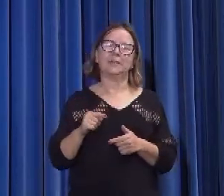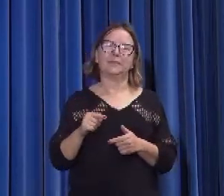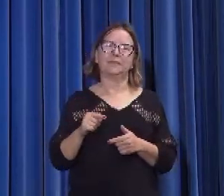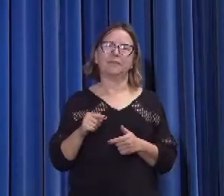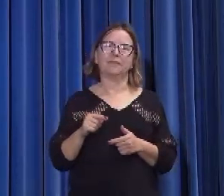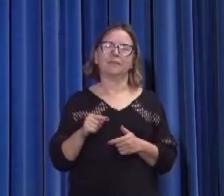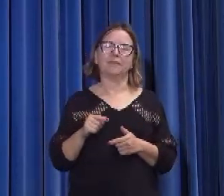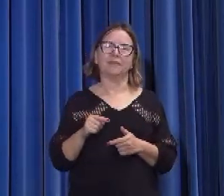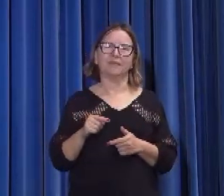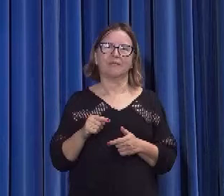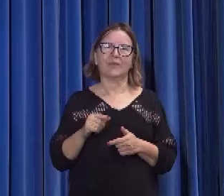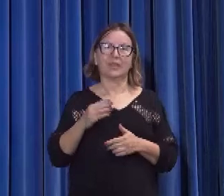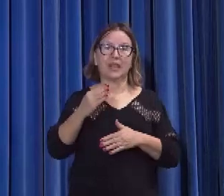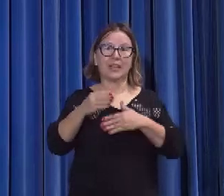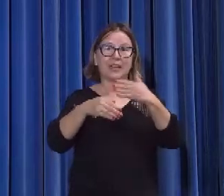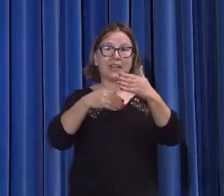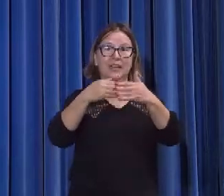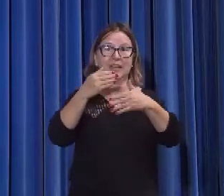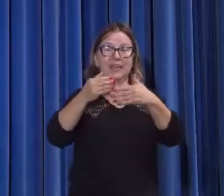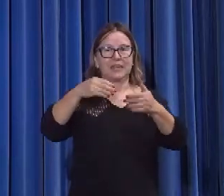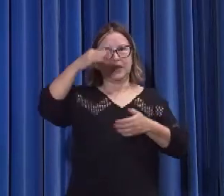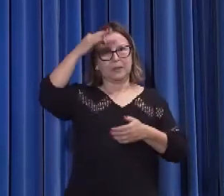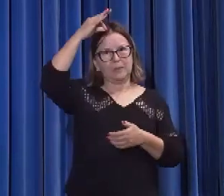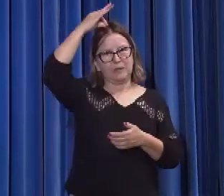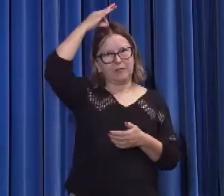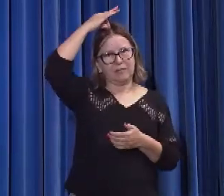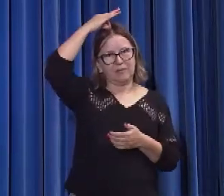que só Deus pode